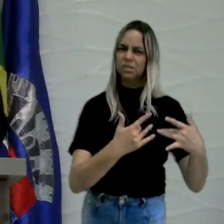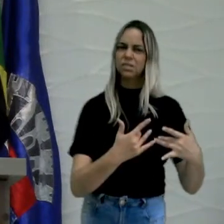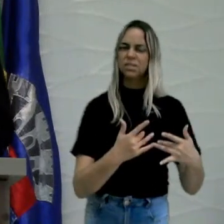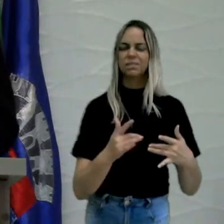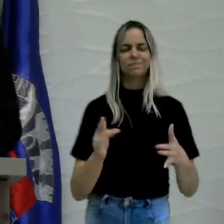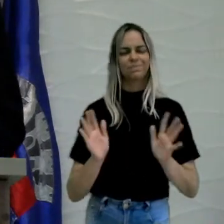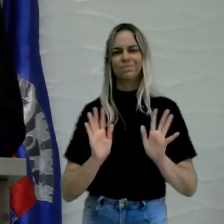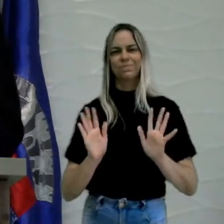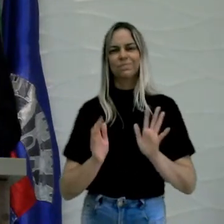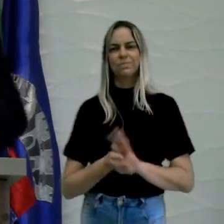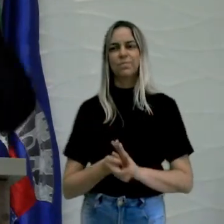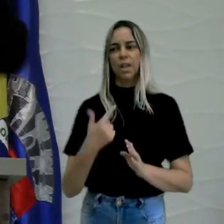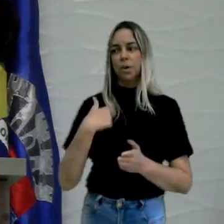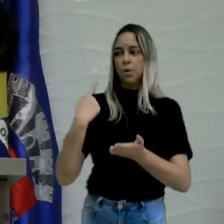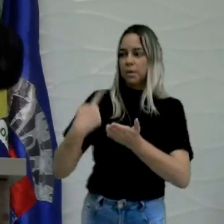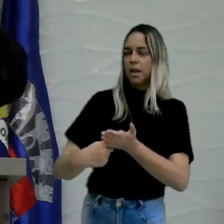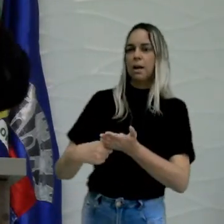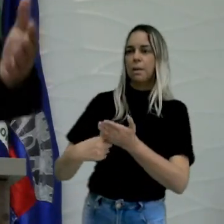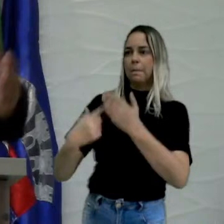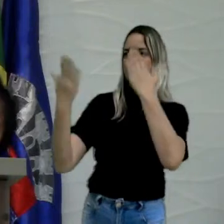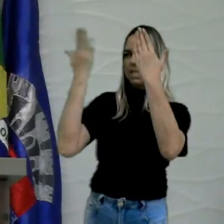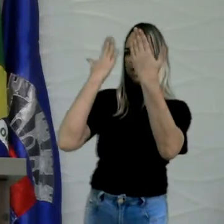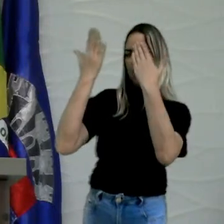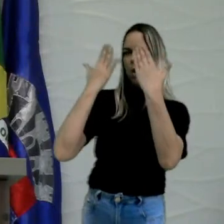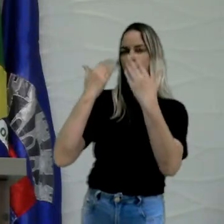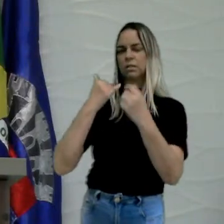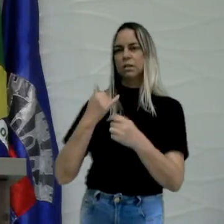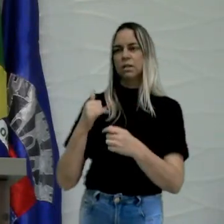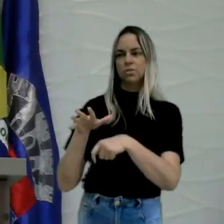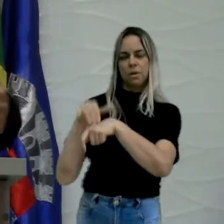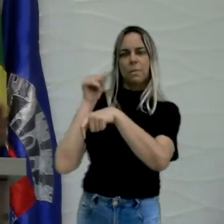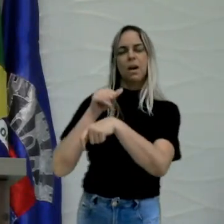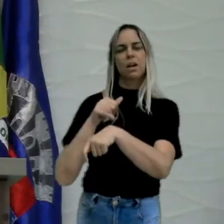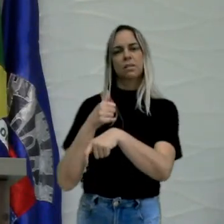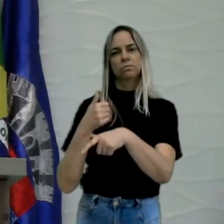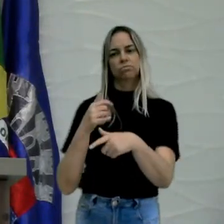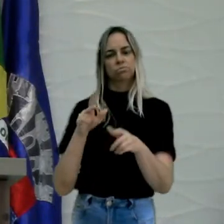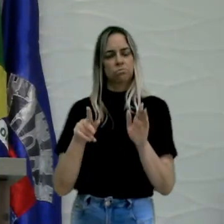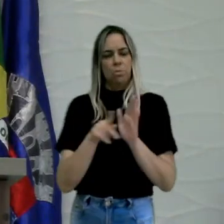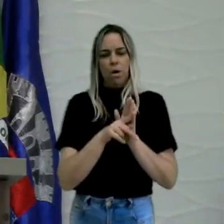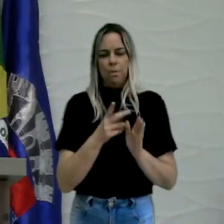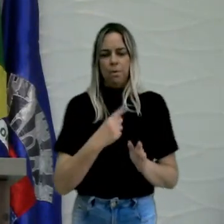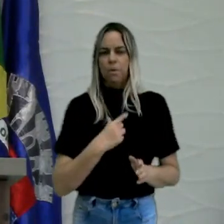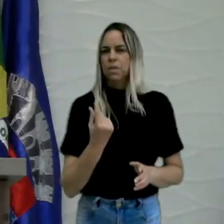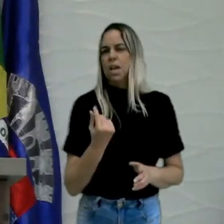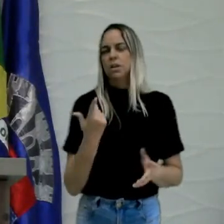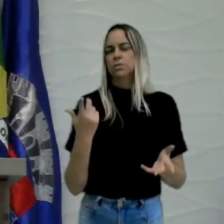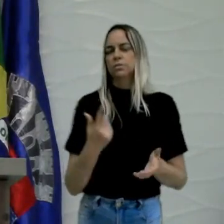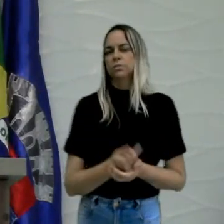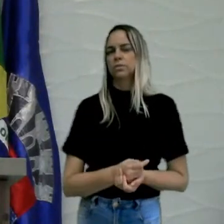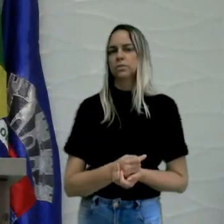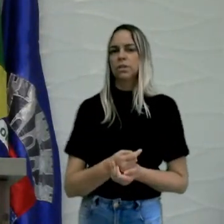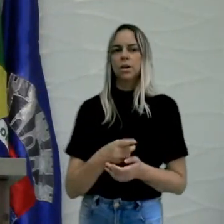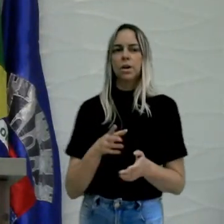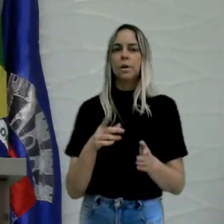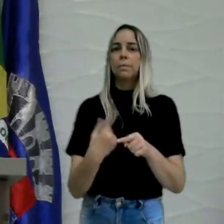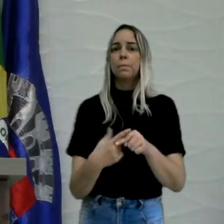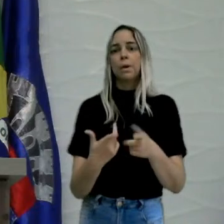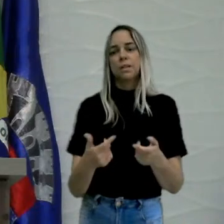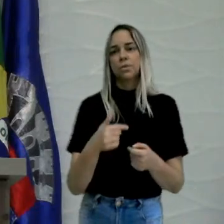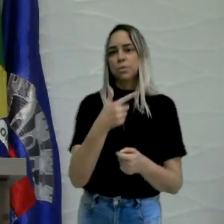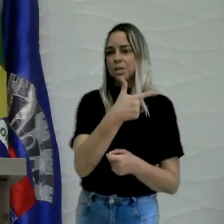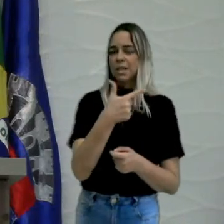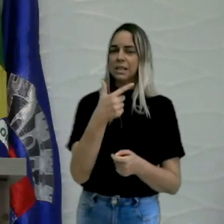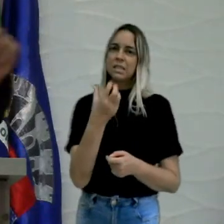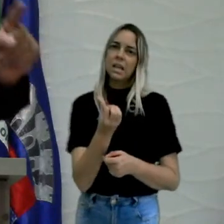Daqui a pouco eu vou ter que contratar uma psicóloga para botar para atender essas crianças e pagar do próprio bolso. Tendo um município aí com um orçamento de 203 milhões de